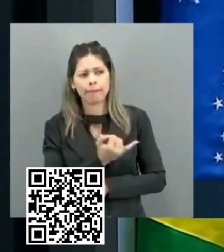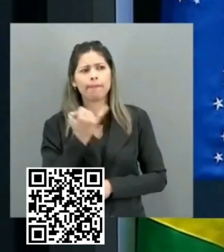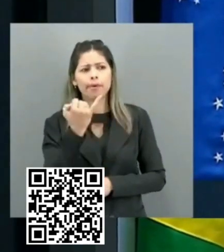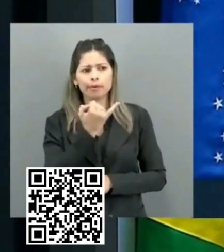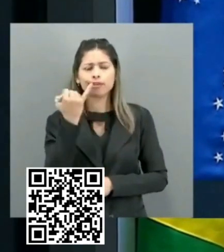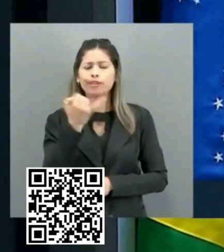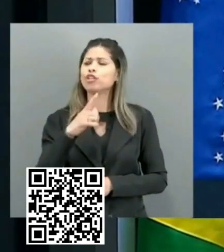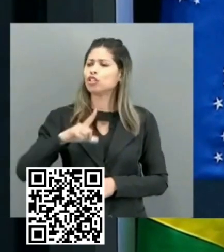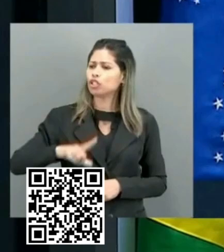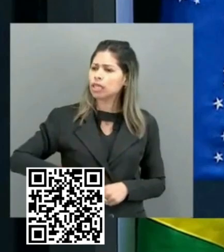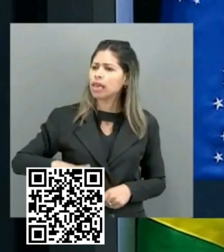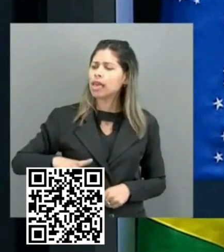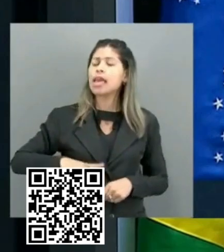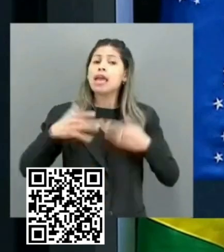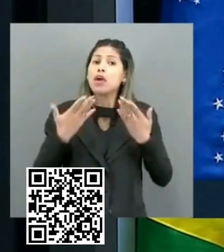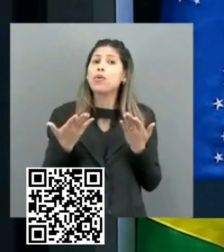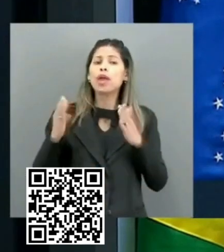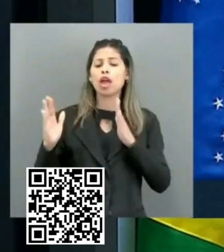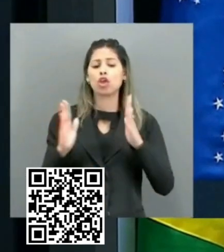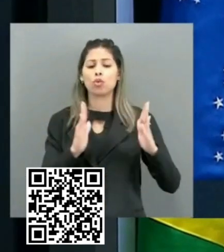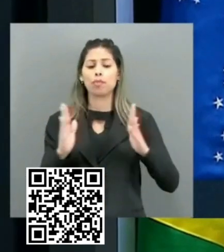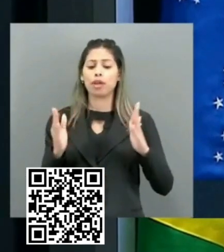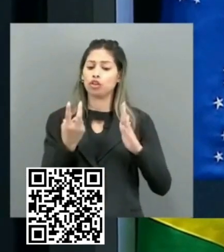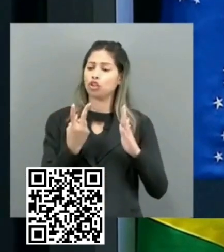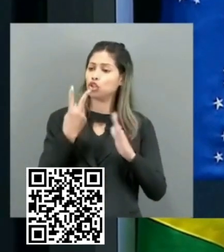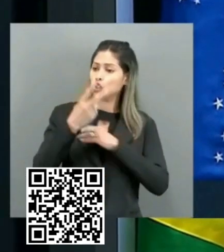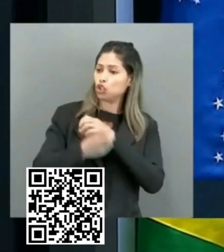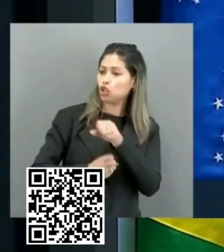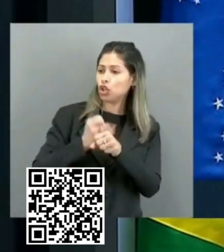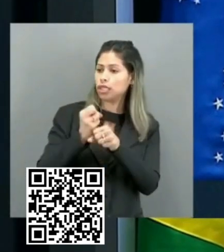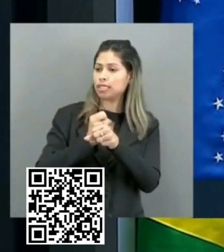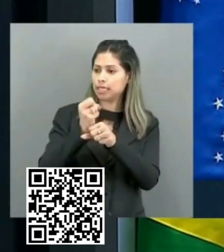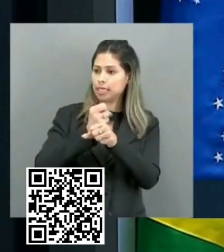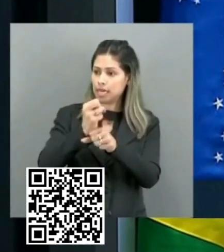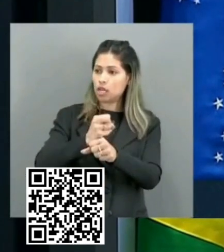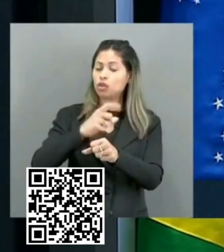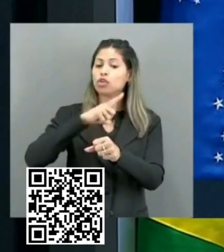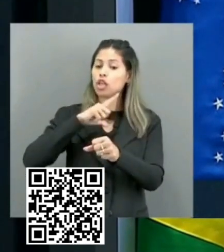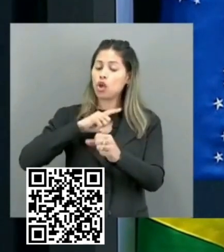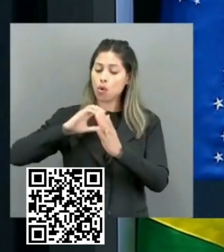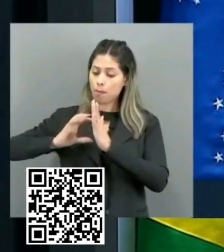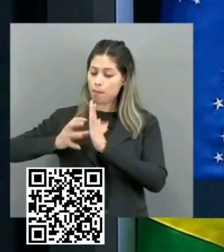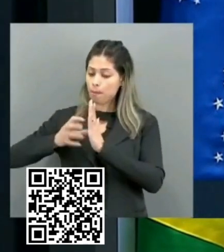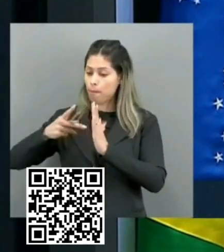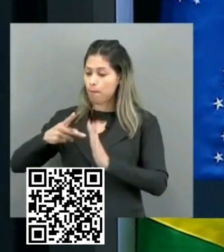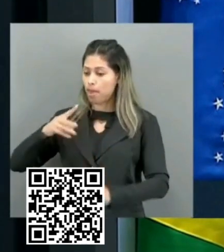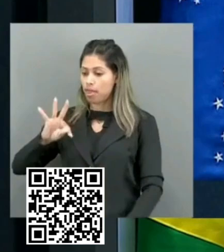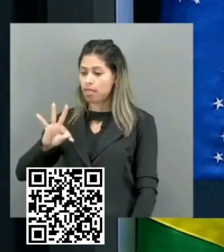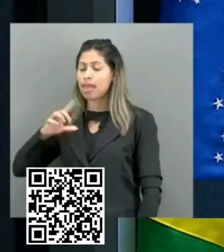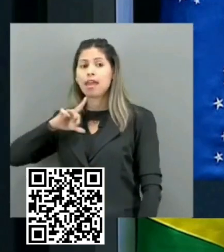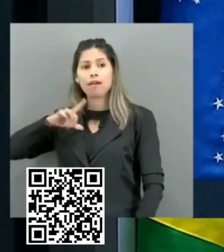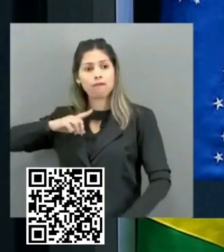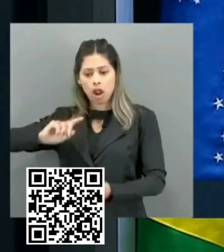último governo do Estado do Ceará, administrado pelo PT, foram gastos mais de